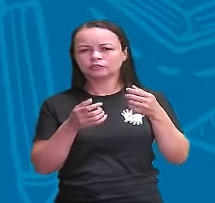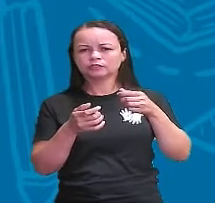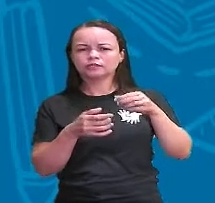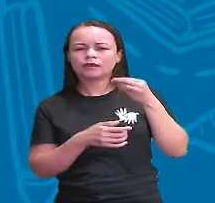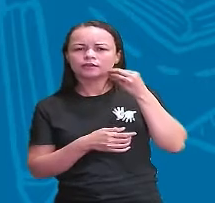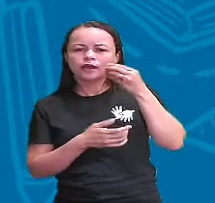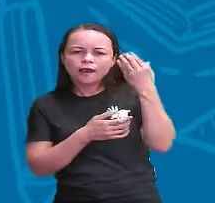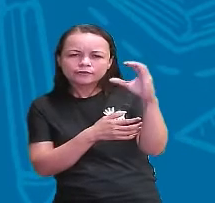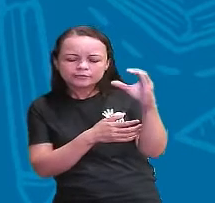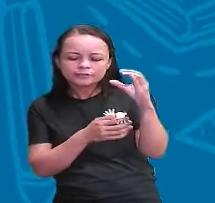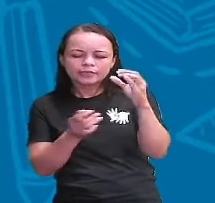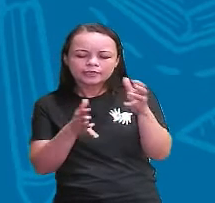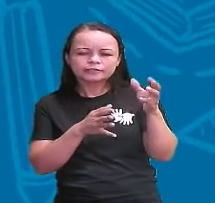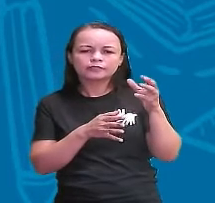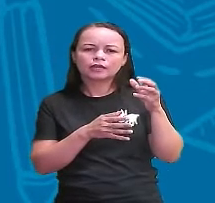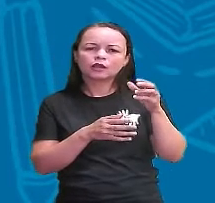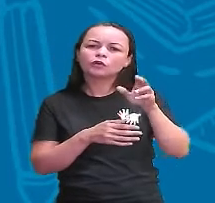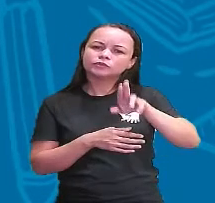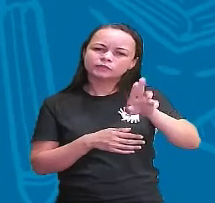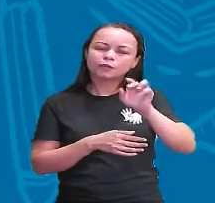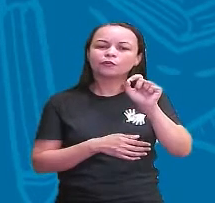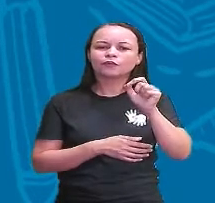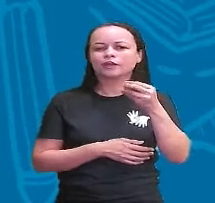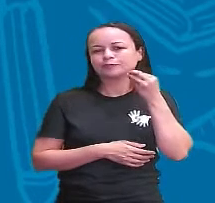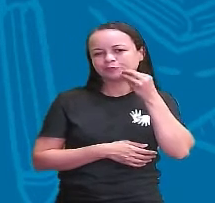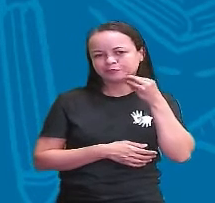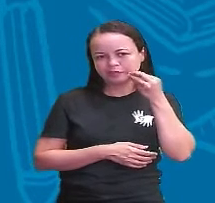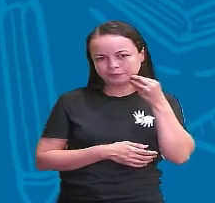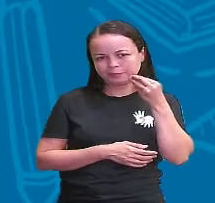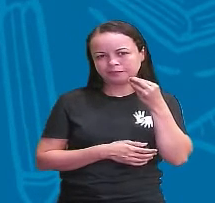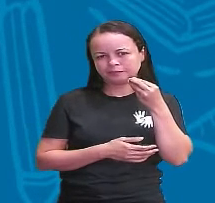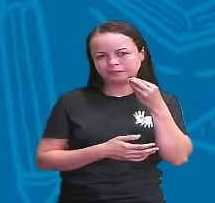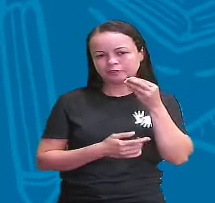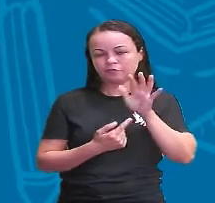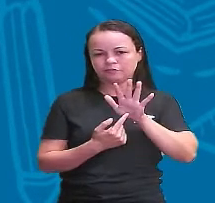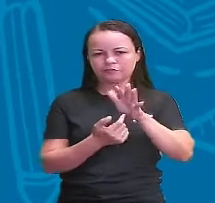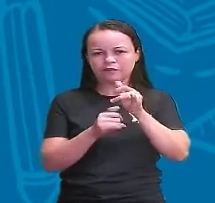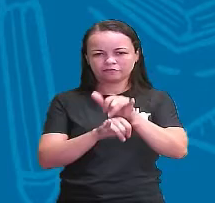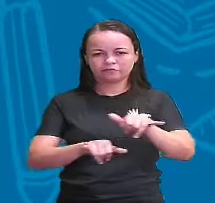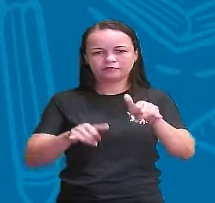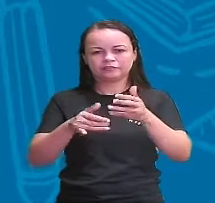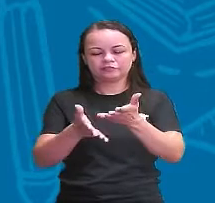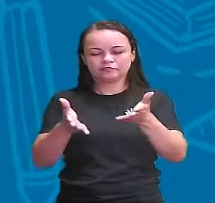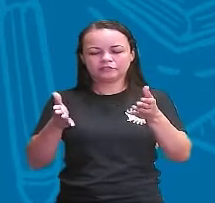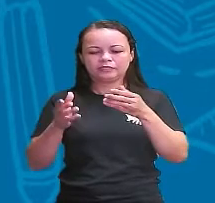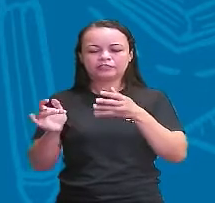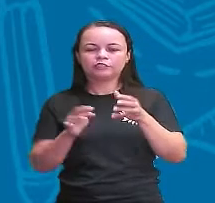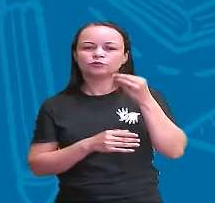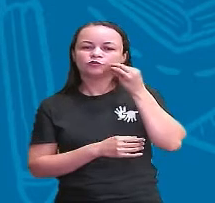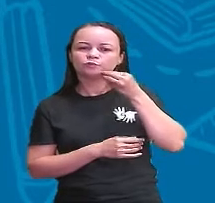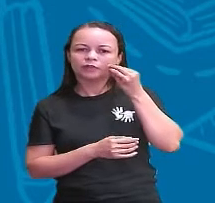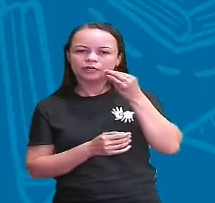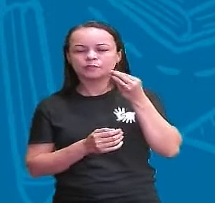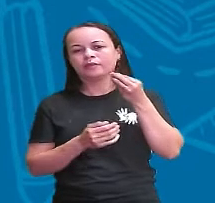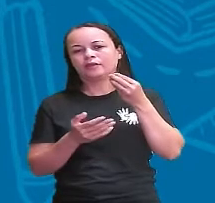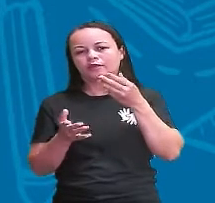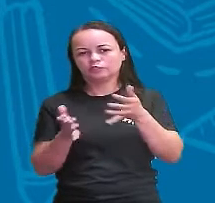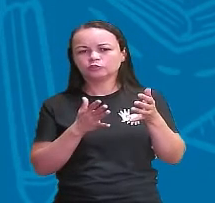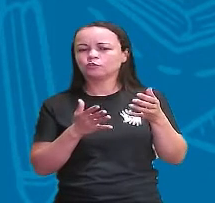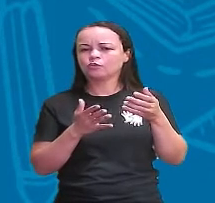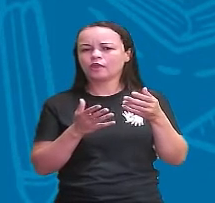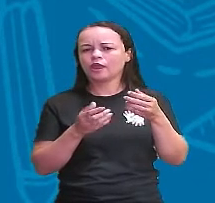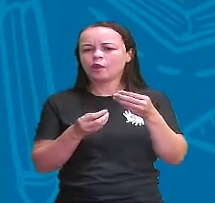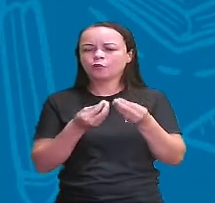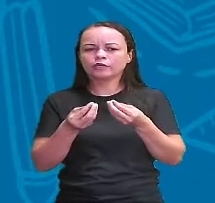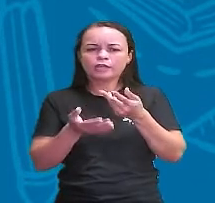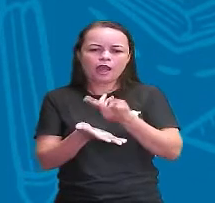hipótese, realizamos um experimento, né? Eu tinha dito para vocês que o experimento nada mais é do que uma simulação